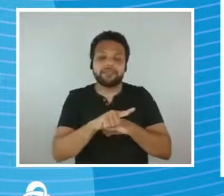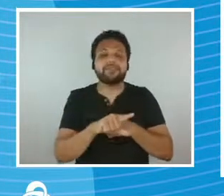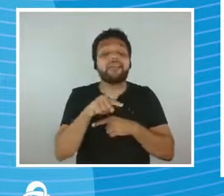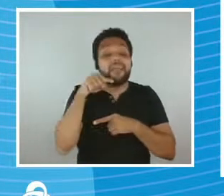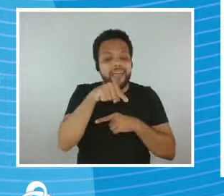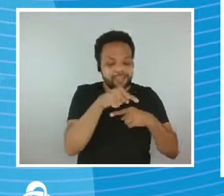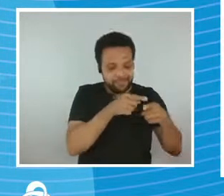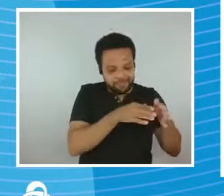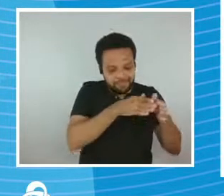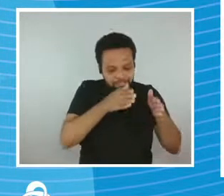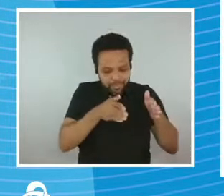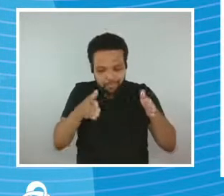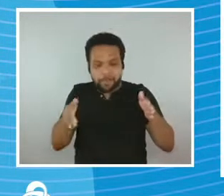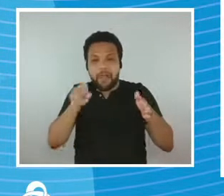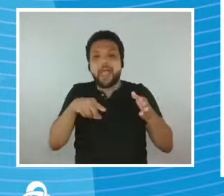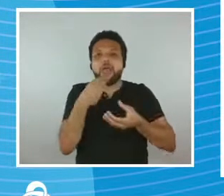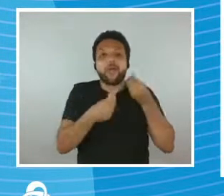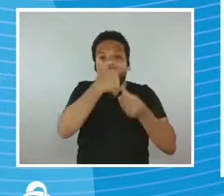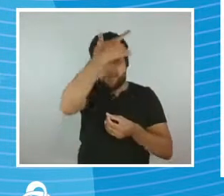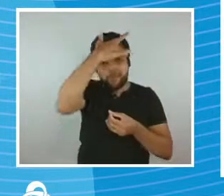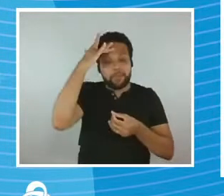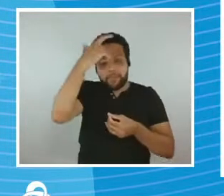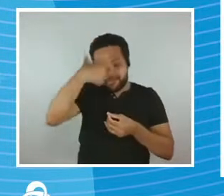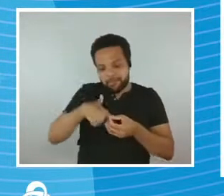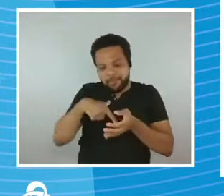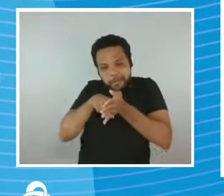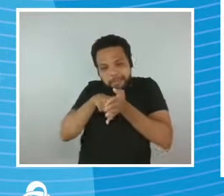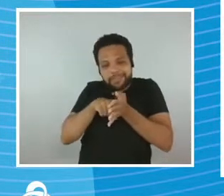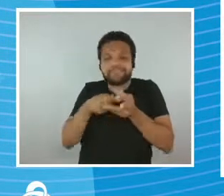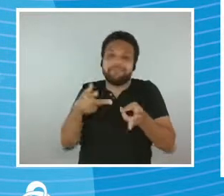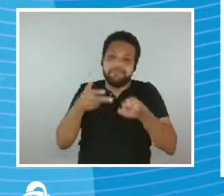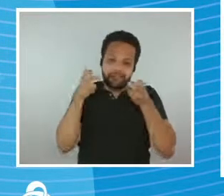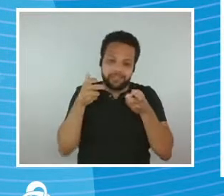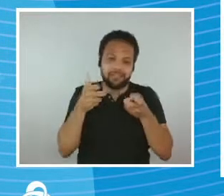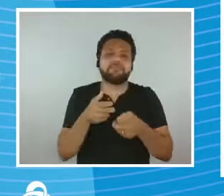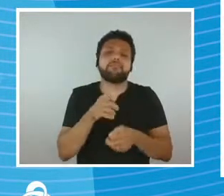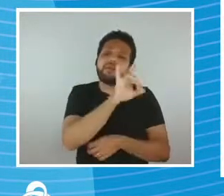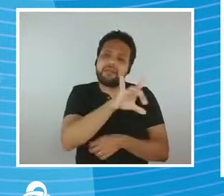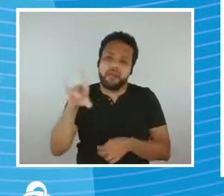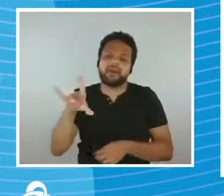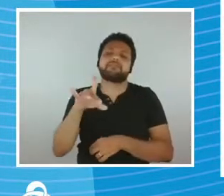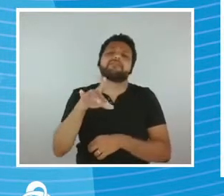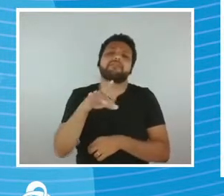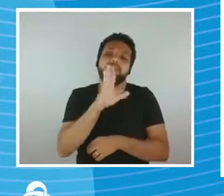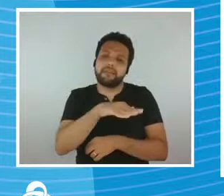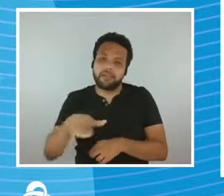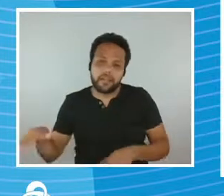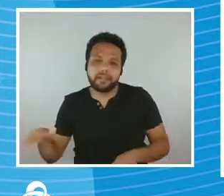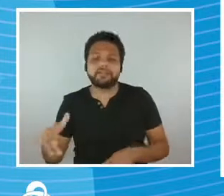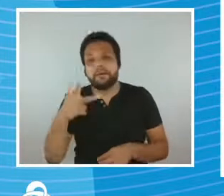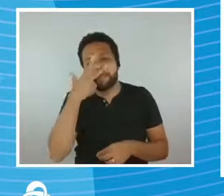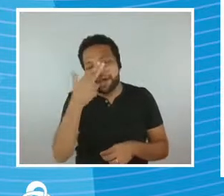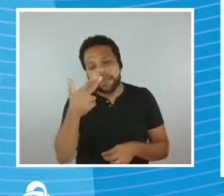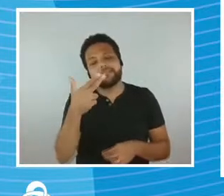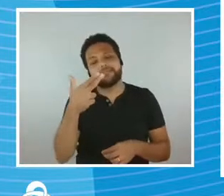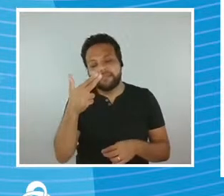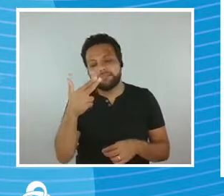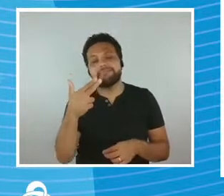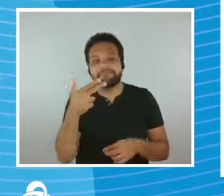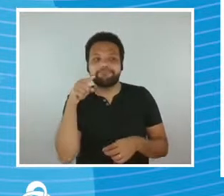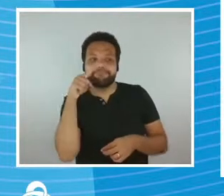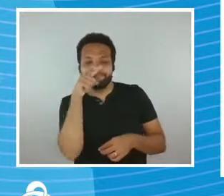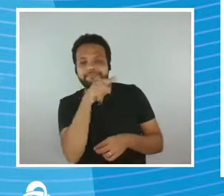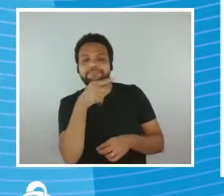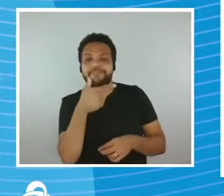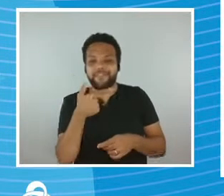pode estar submetida a condições sociais muito diferentes e não tão felizes quanto o que parece aqui,